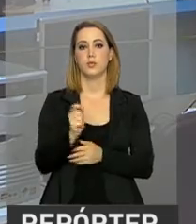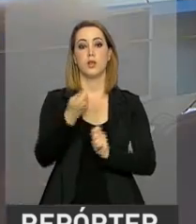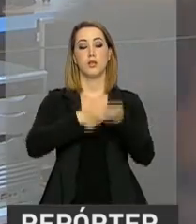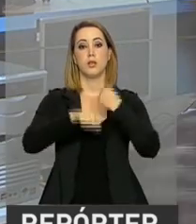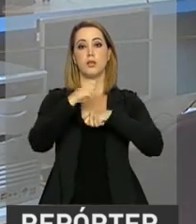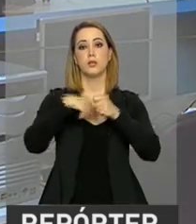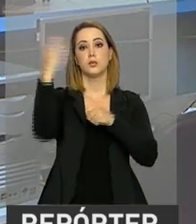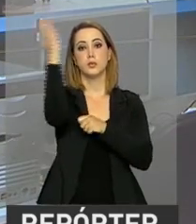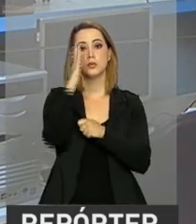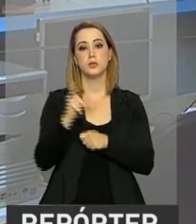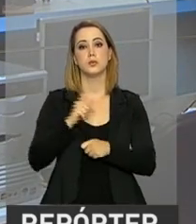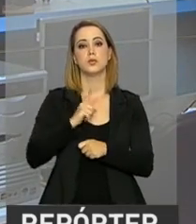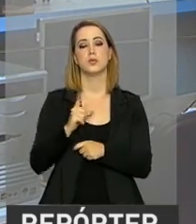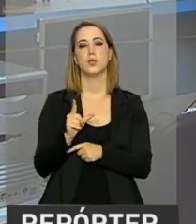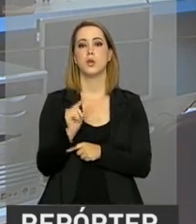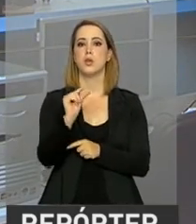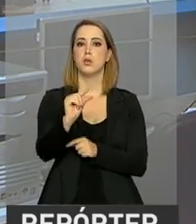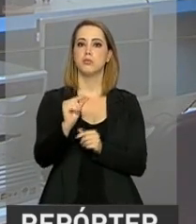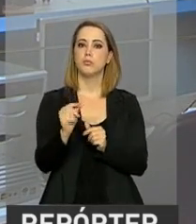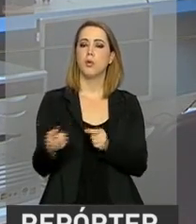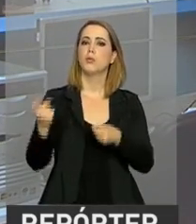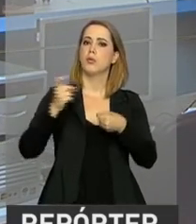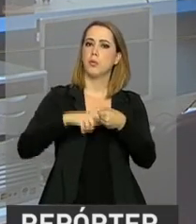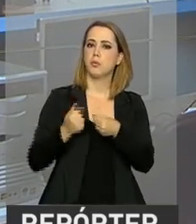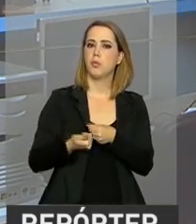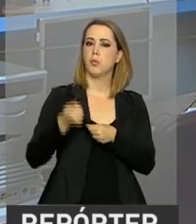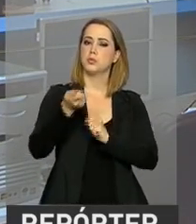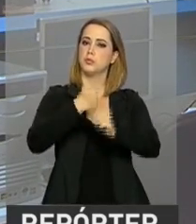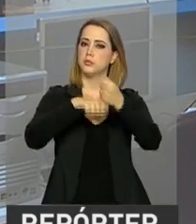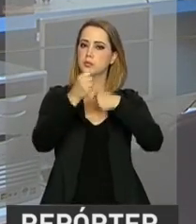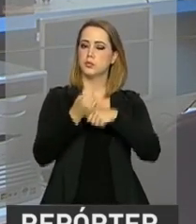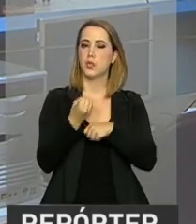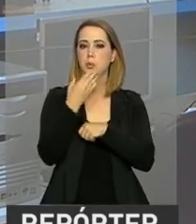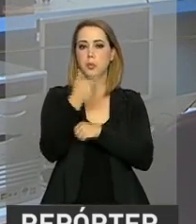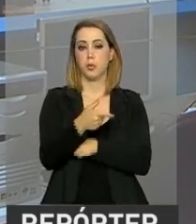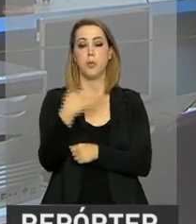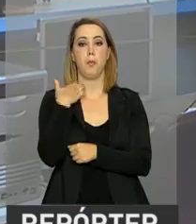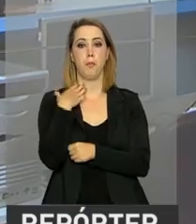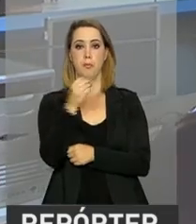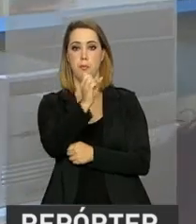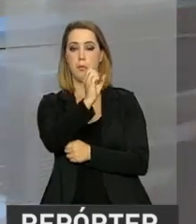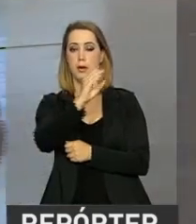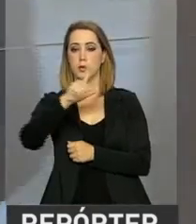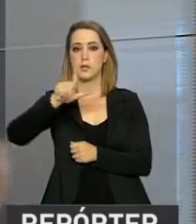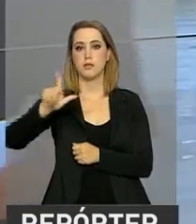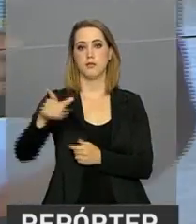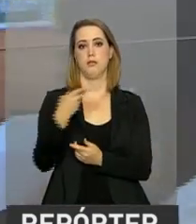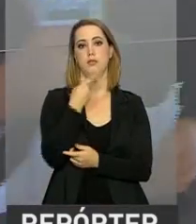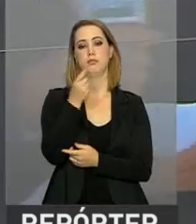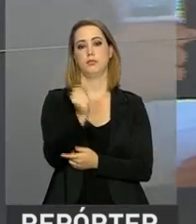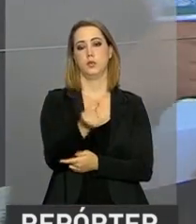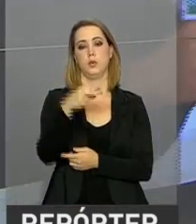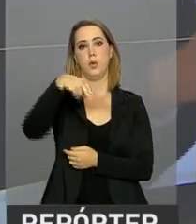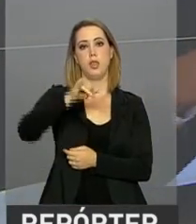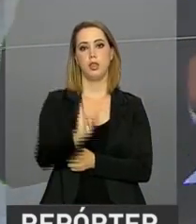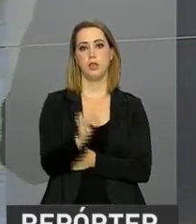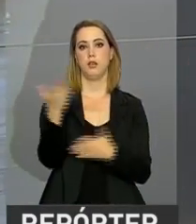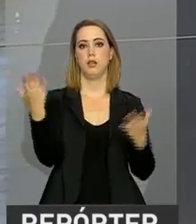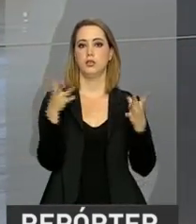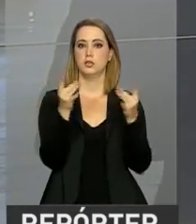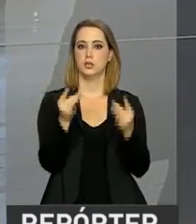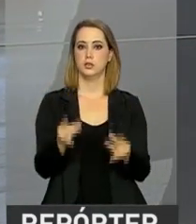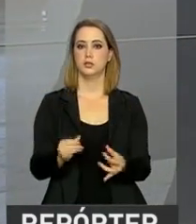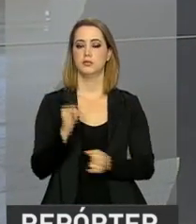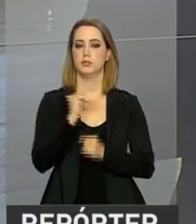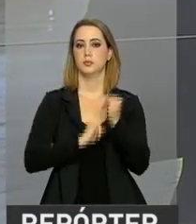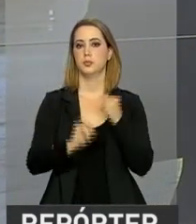a economia brasileira teve uma leve recuperação no mês de setembro segundo o banco central europeu ter ney pereira traz as informações pra gente ao